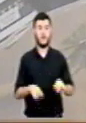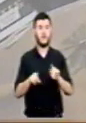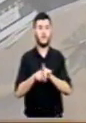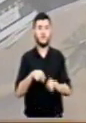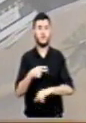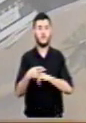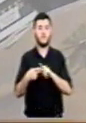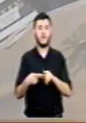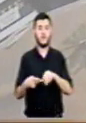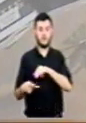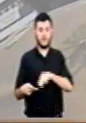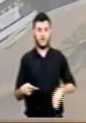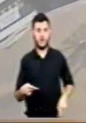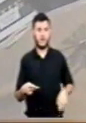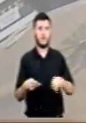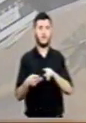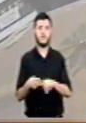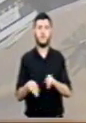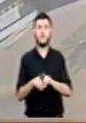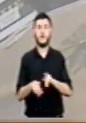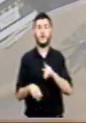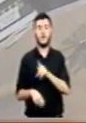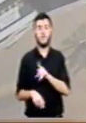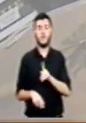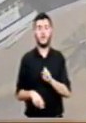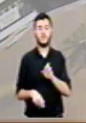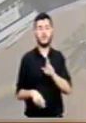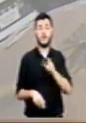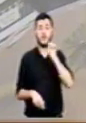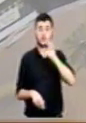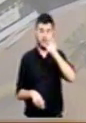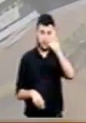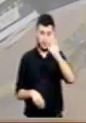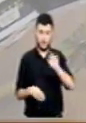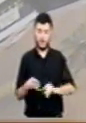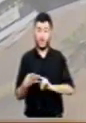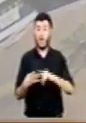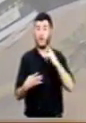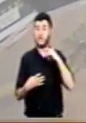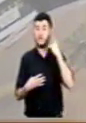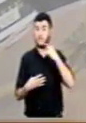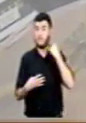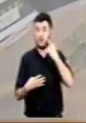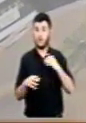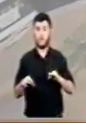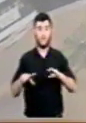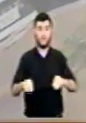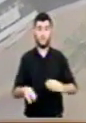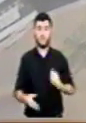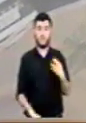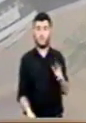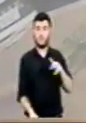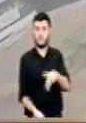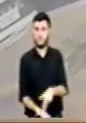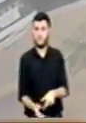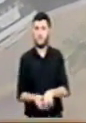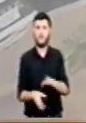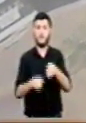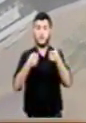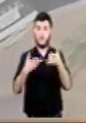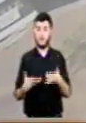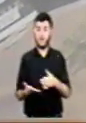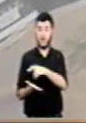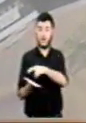da República, advogadas e advogados aqui presentes, eu vou iniciar, senhor presidente, com o relatório na